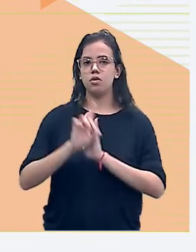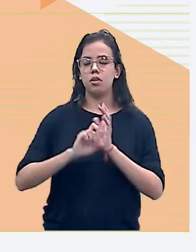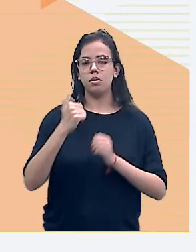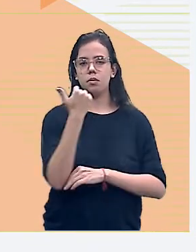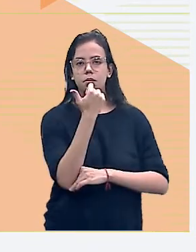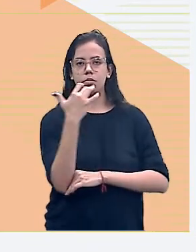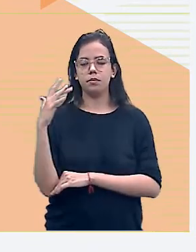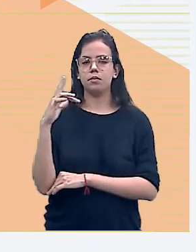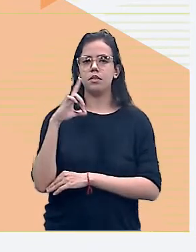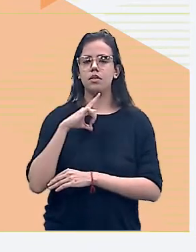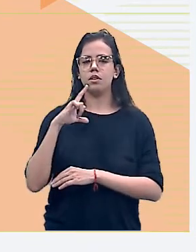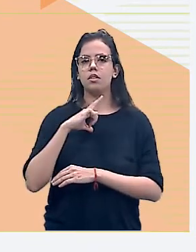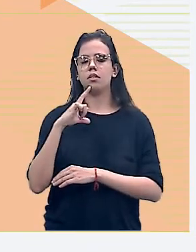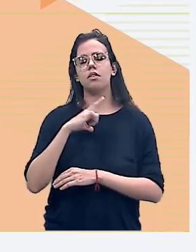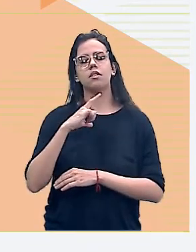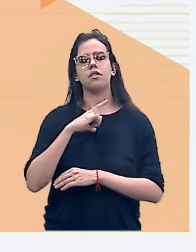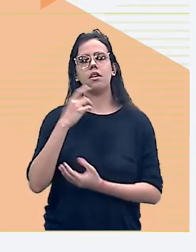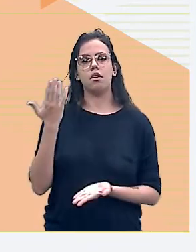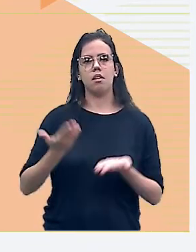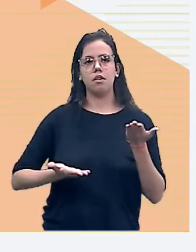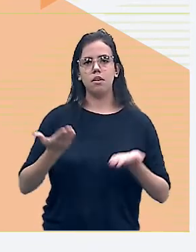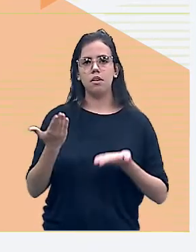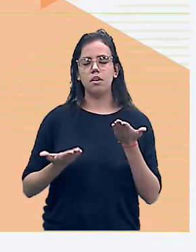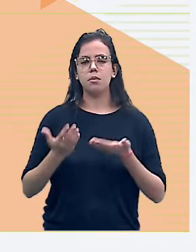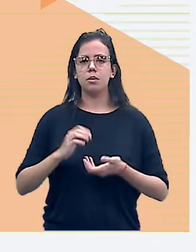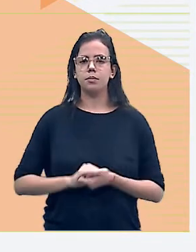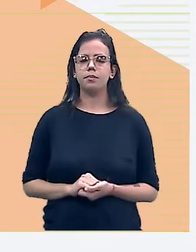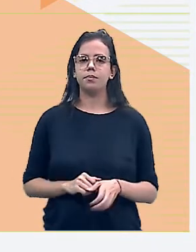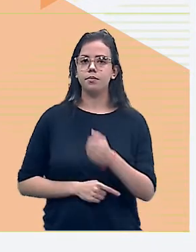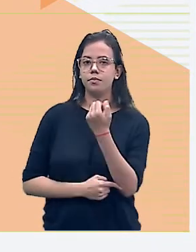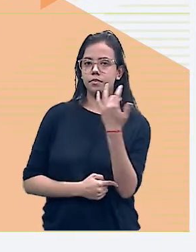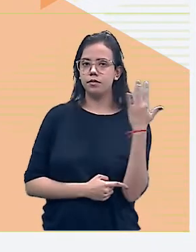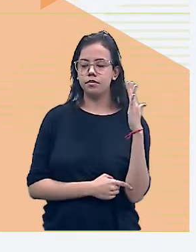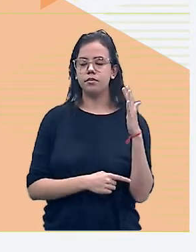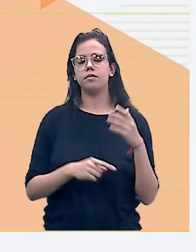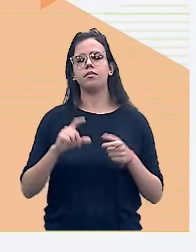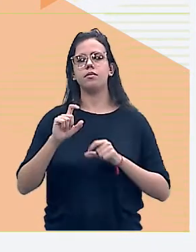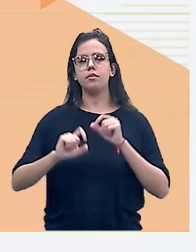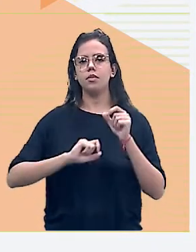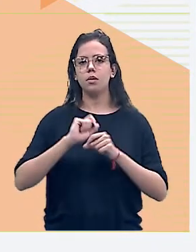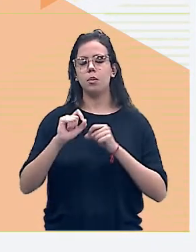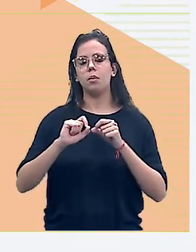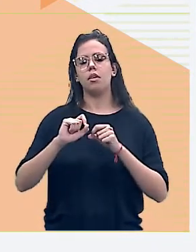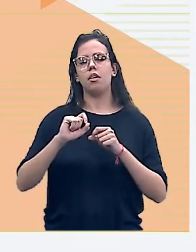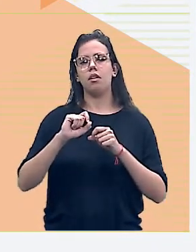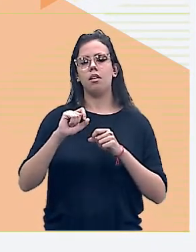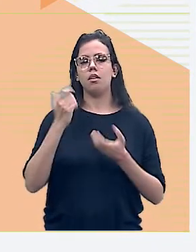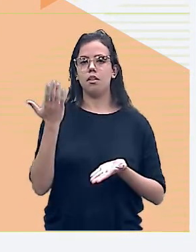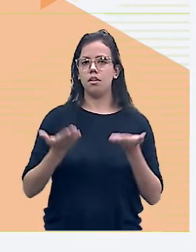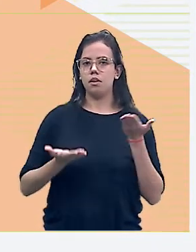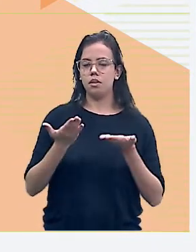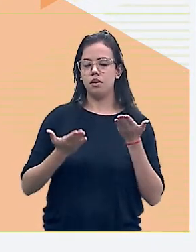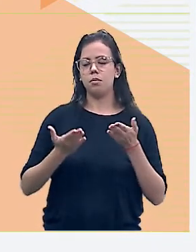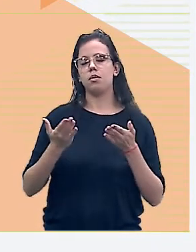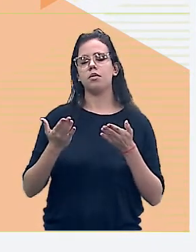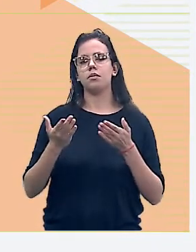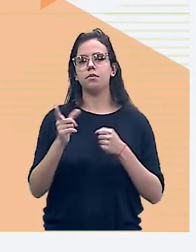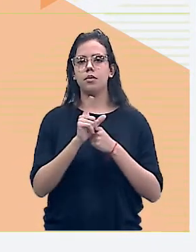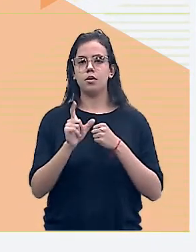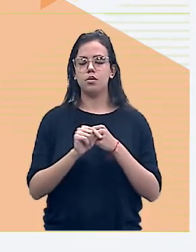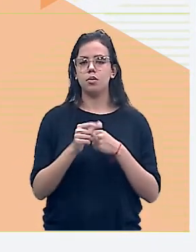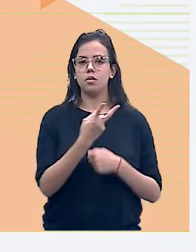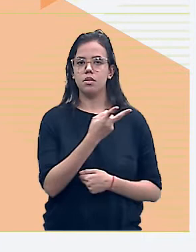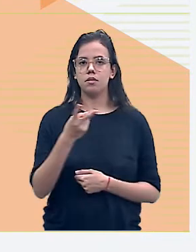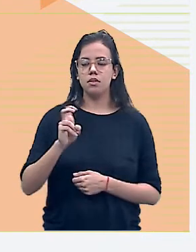o cologica mente aquele Brado de agora isso meio ambiente ecologicamente equilibrado 225